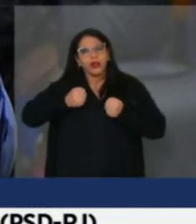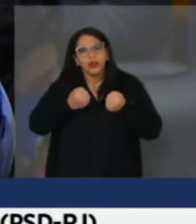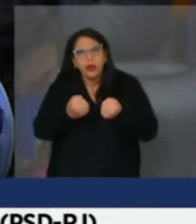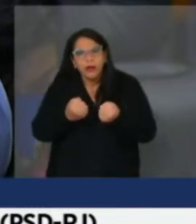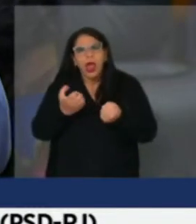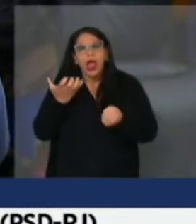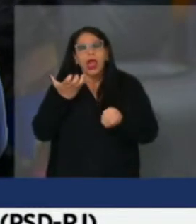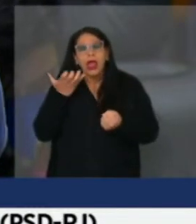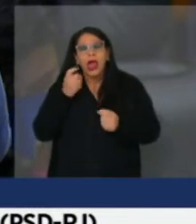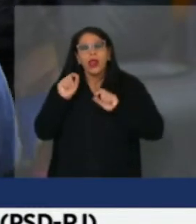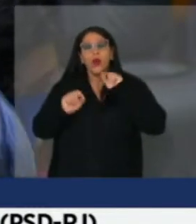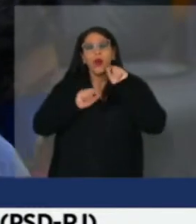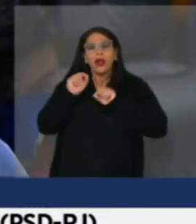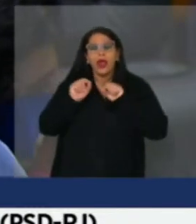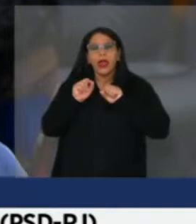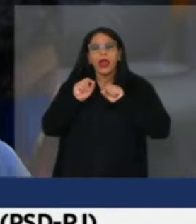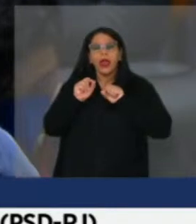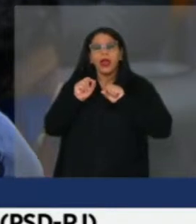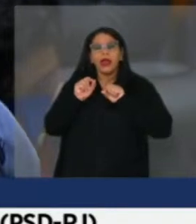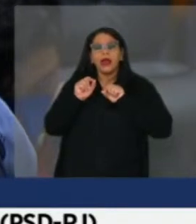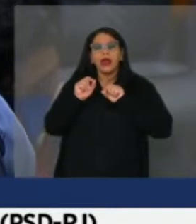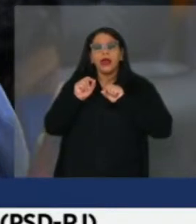construir uma alternativa.